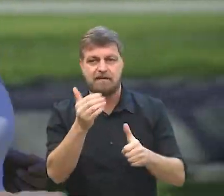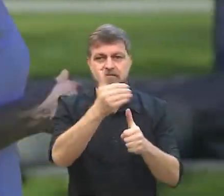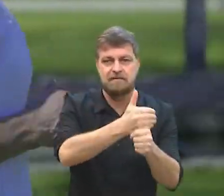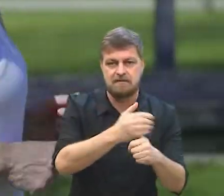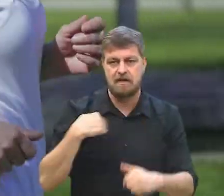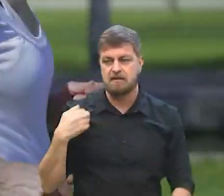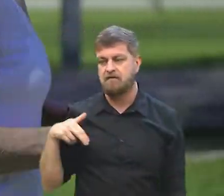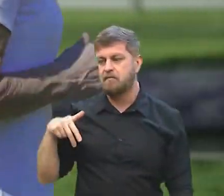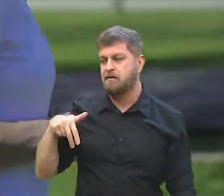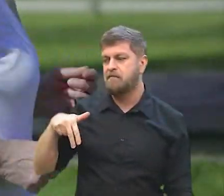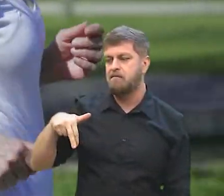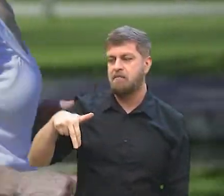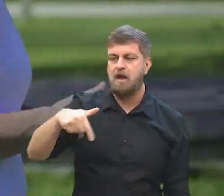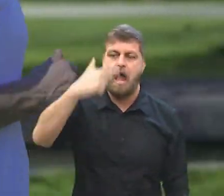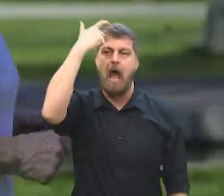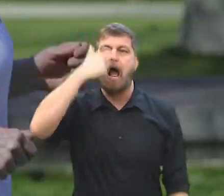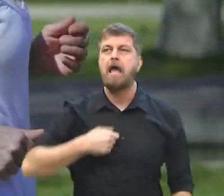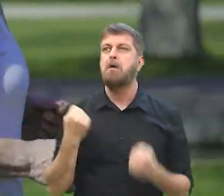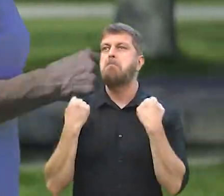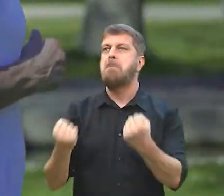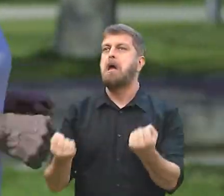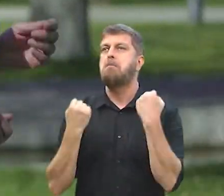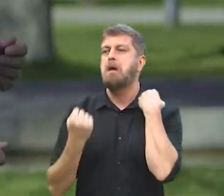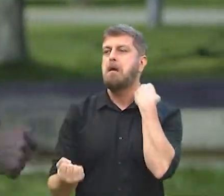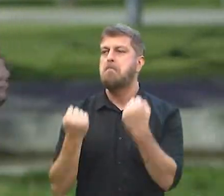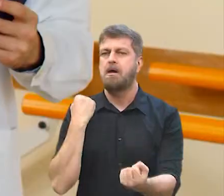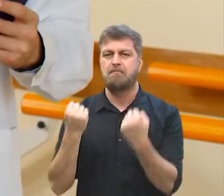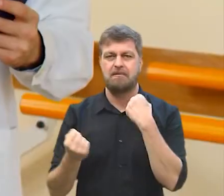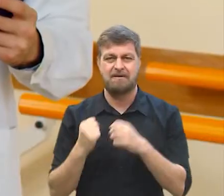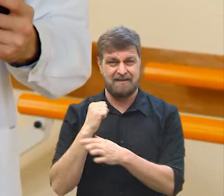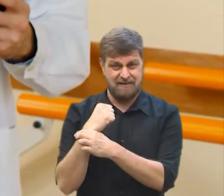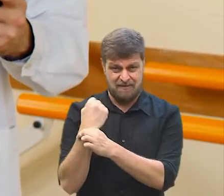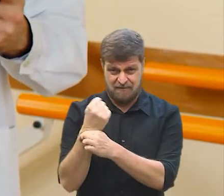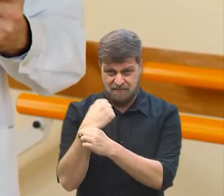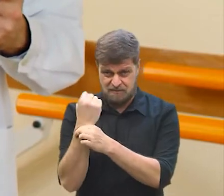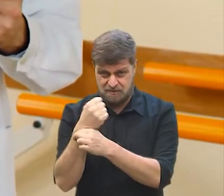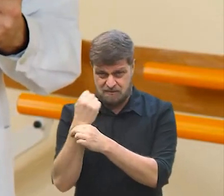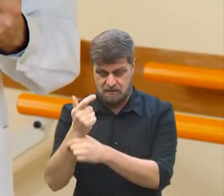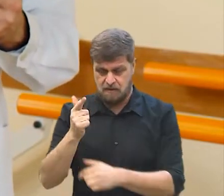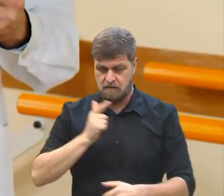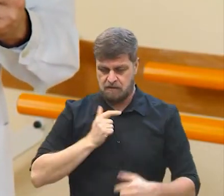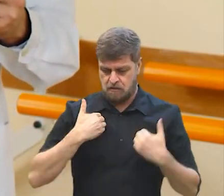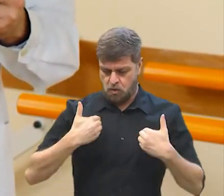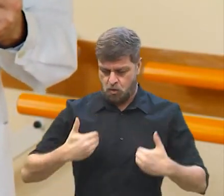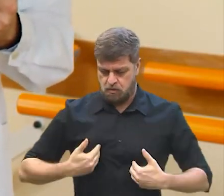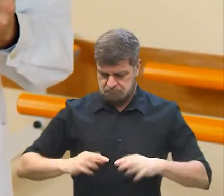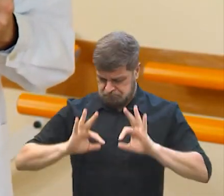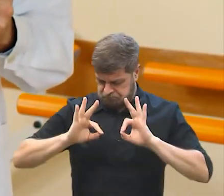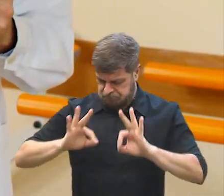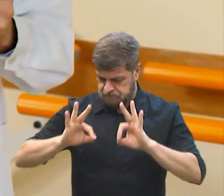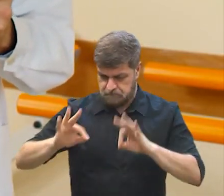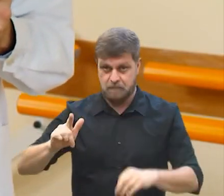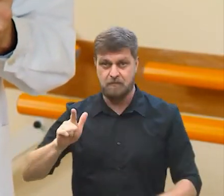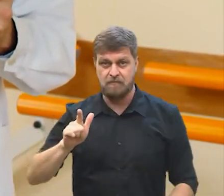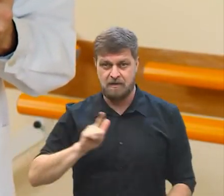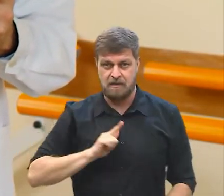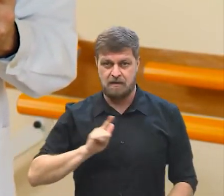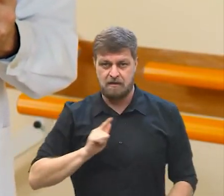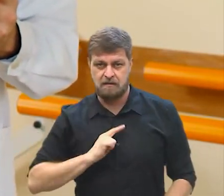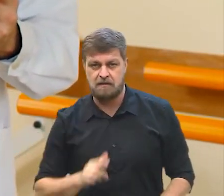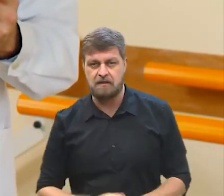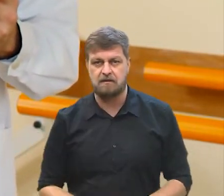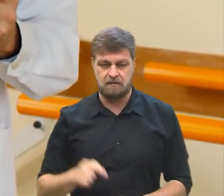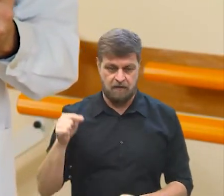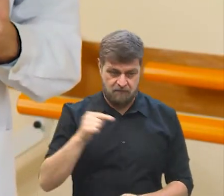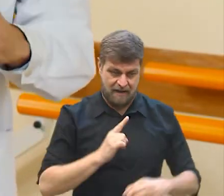vamos caminhar, achamos que fizemos exercício. Não. Fisioterapia, manter-se em forma, é fazer uma recuperação numa